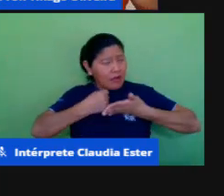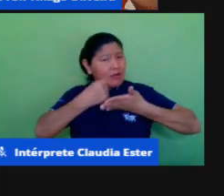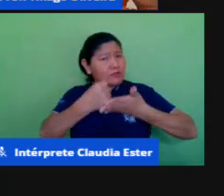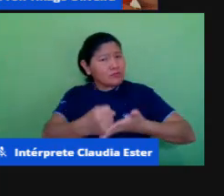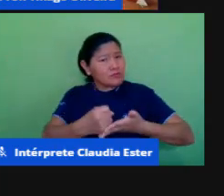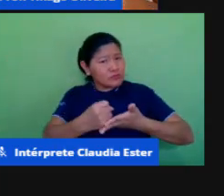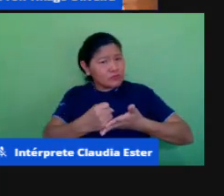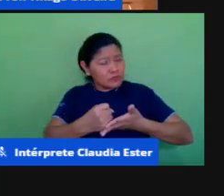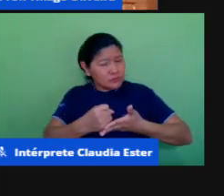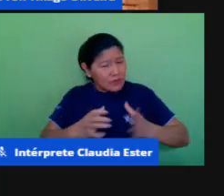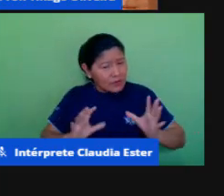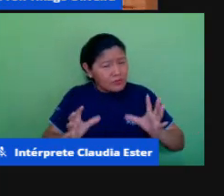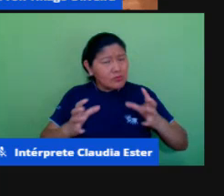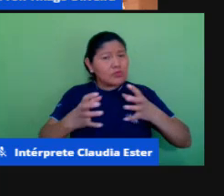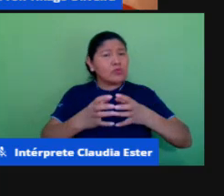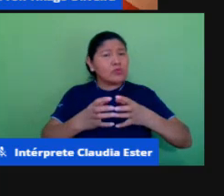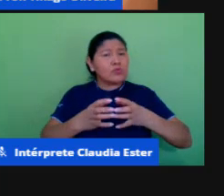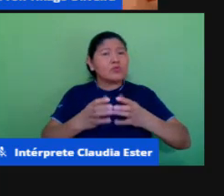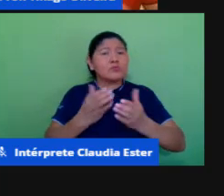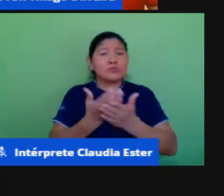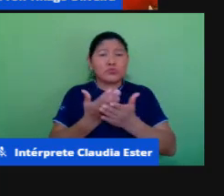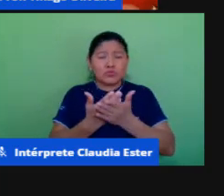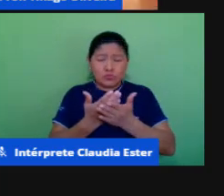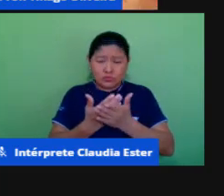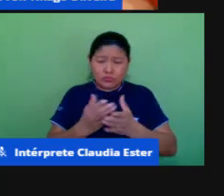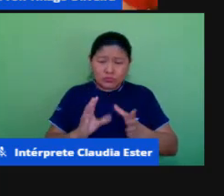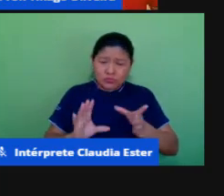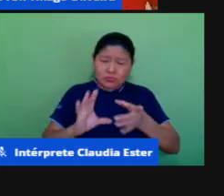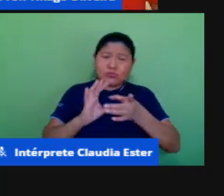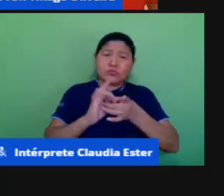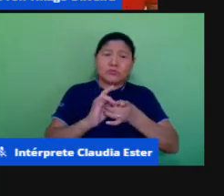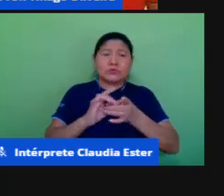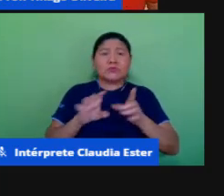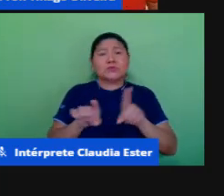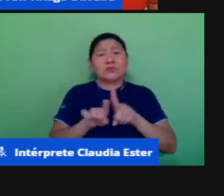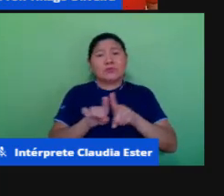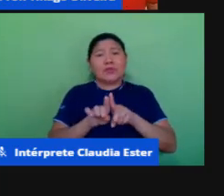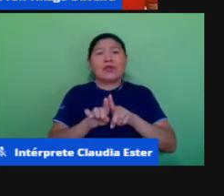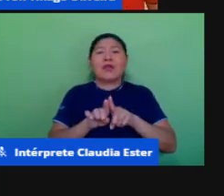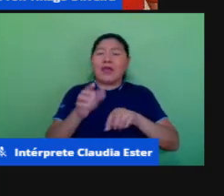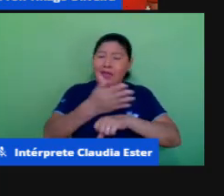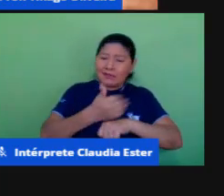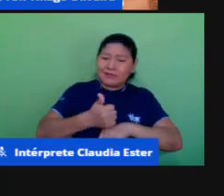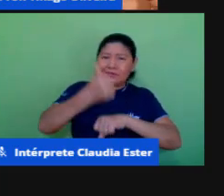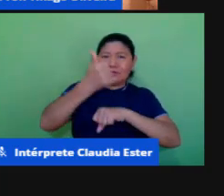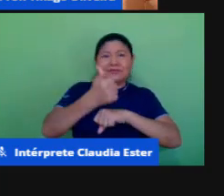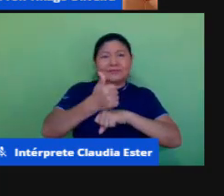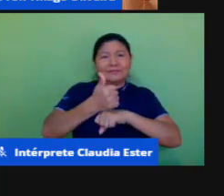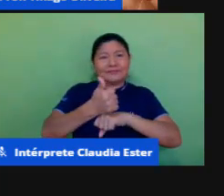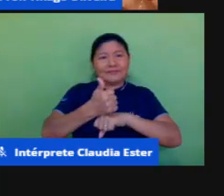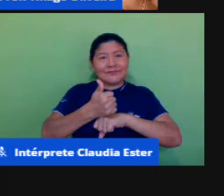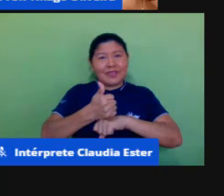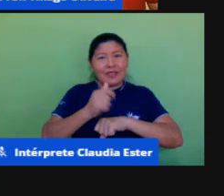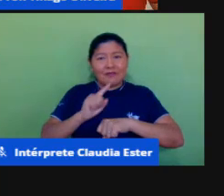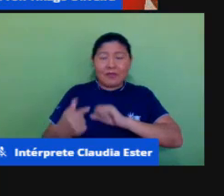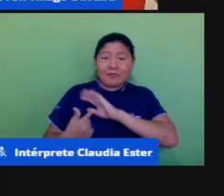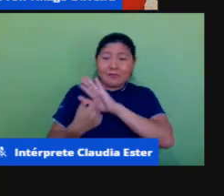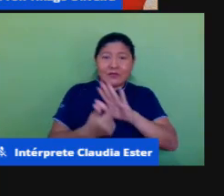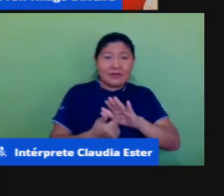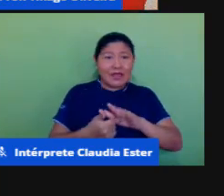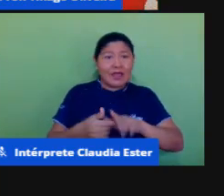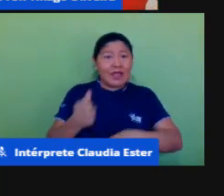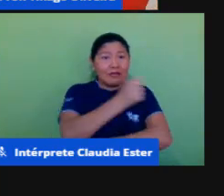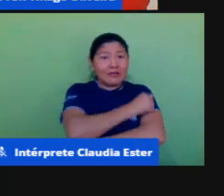Tudo isso faz com que os alunos, todos esses benefícios são adquiridos a partir desses métodos. Vocês vão se surpreender